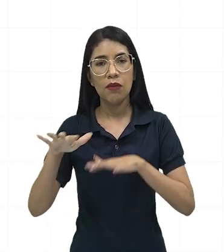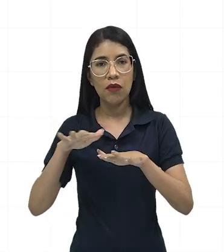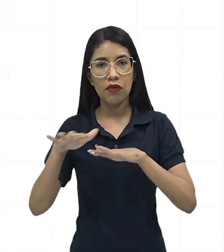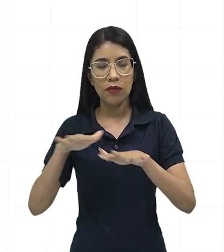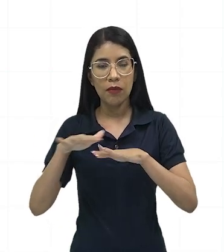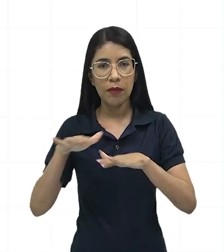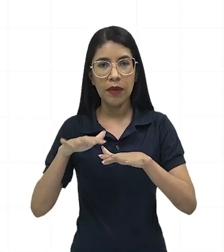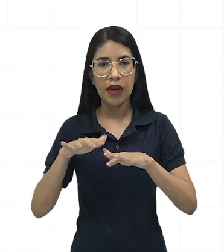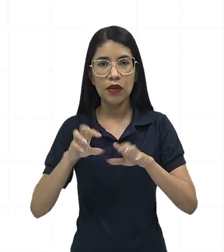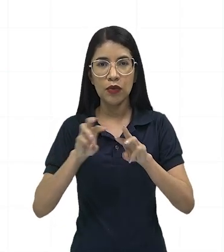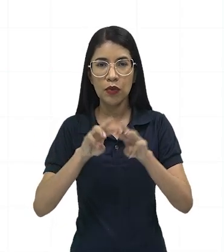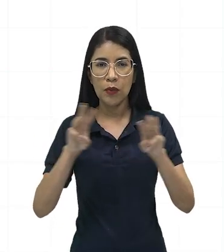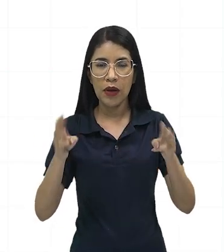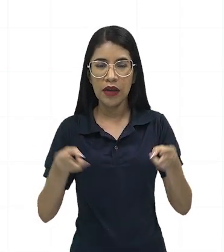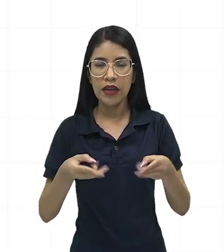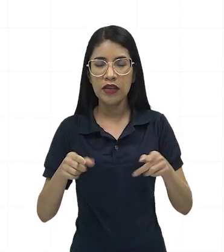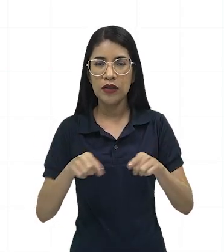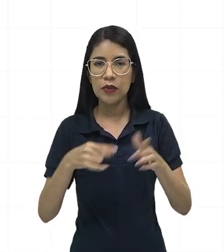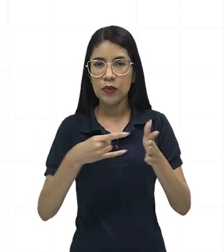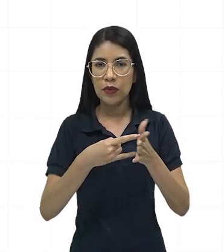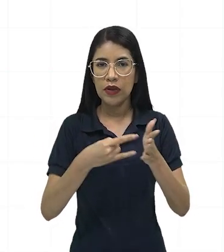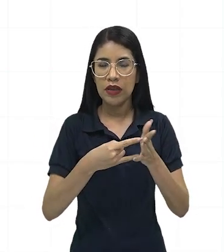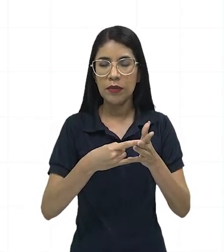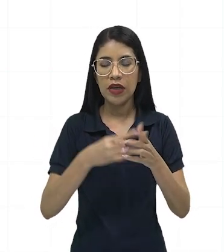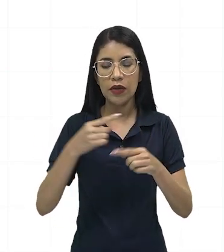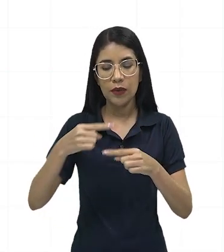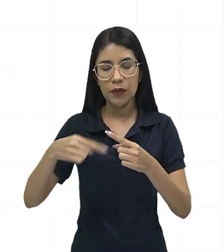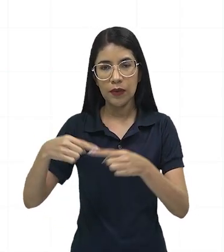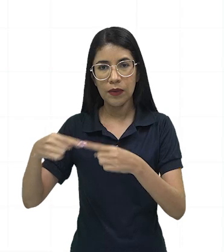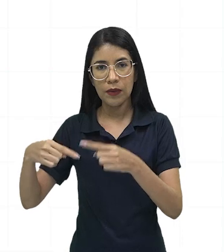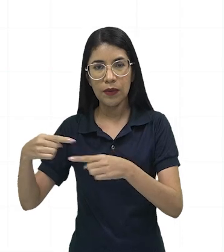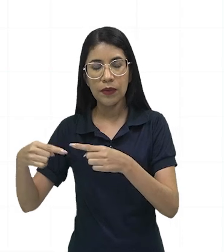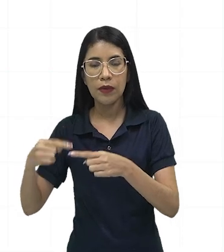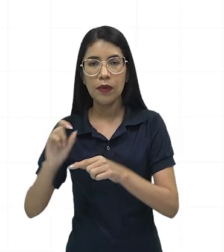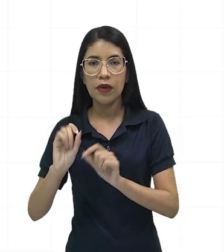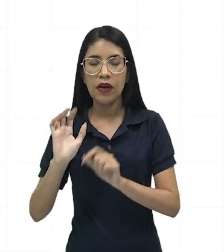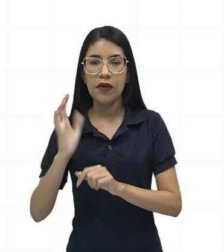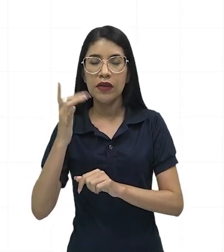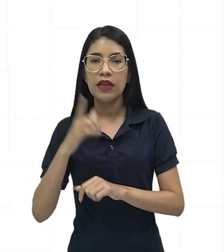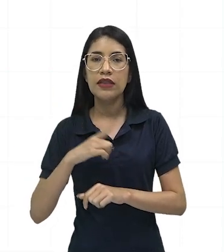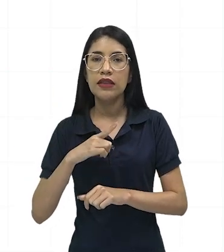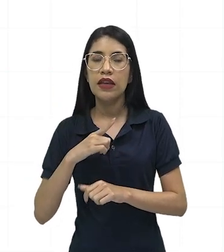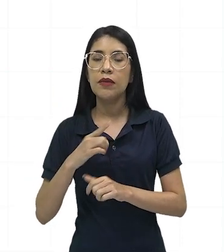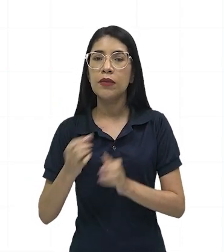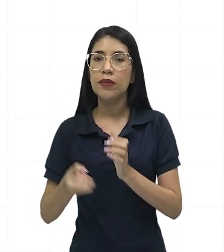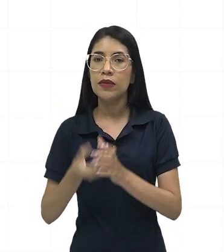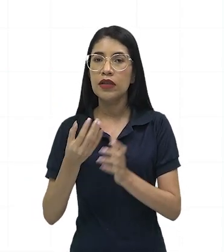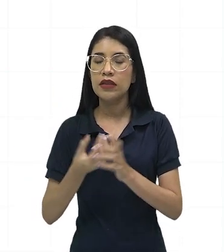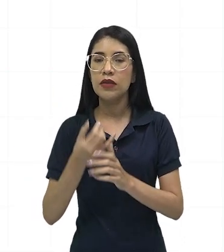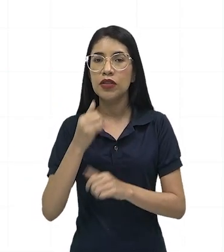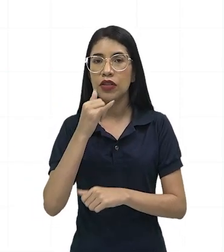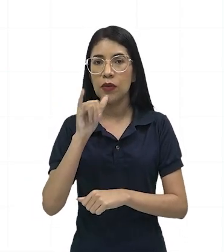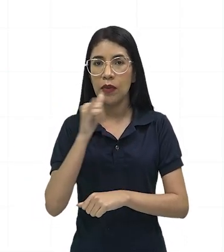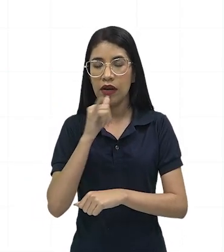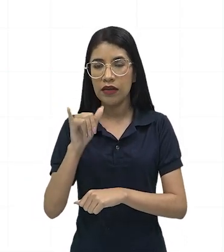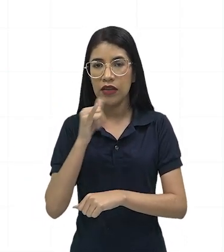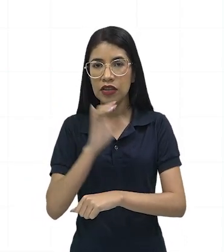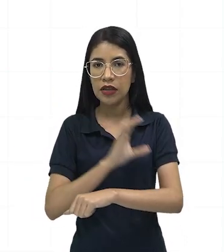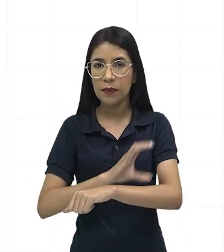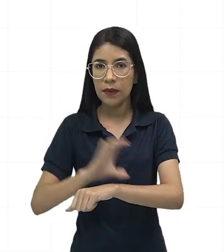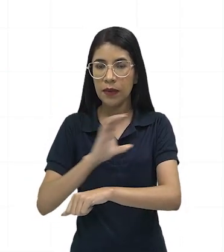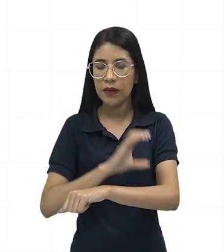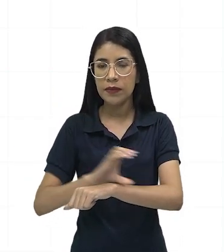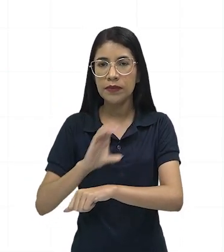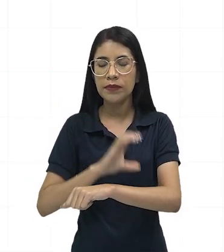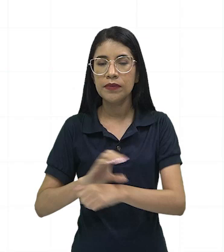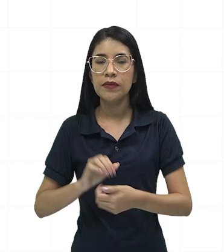corpo magnético dos ímãs e a espira, ocorre o surgimento de uma corrente elétrica. Então, a partir do